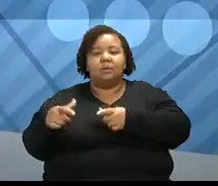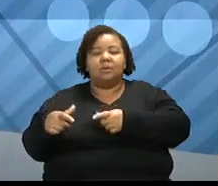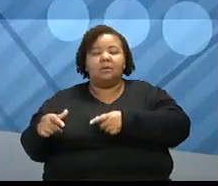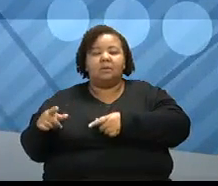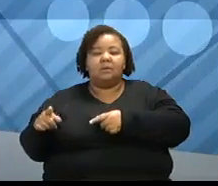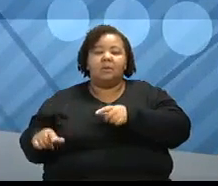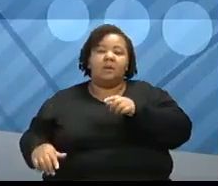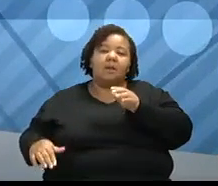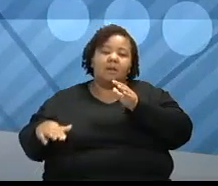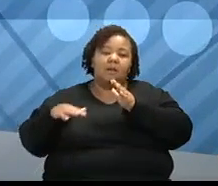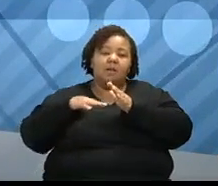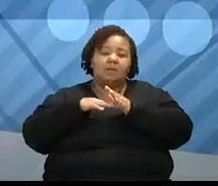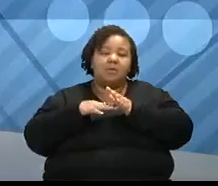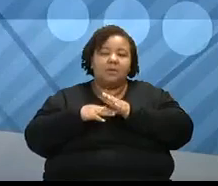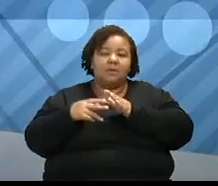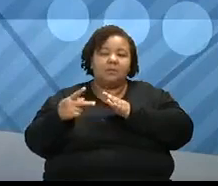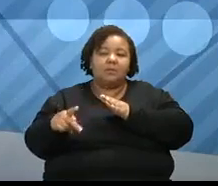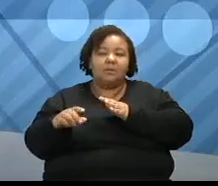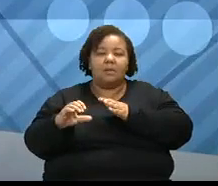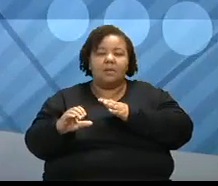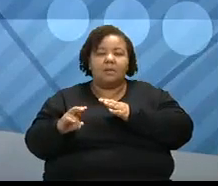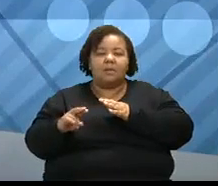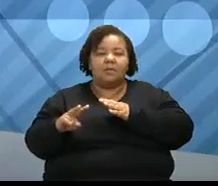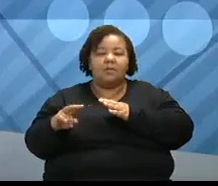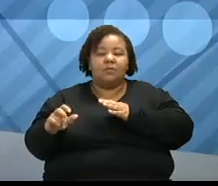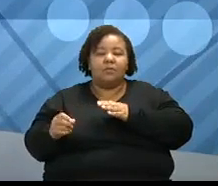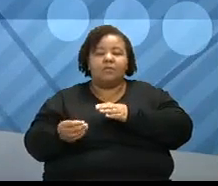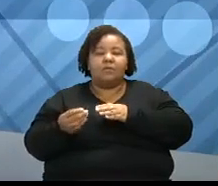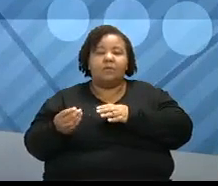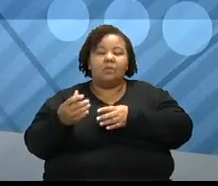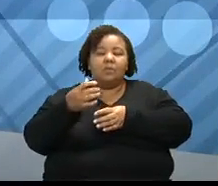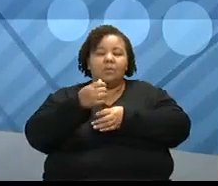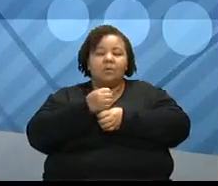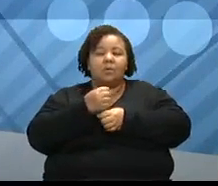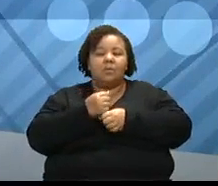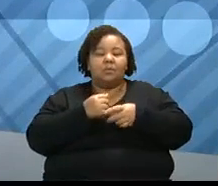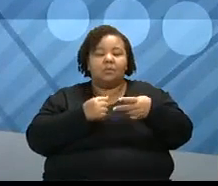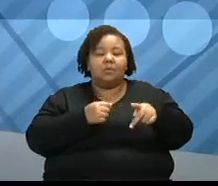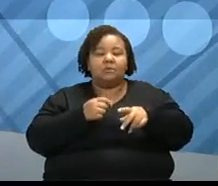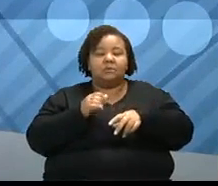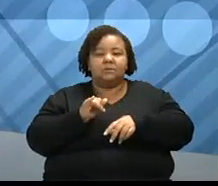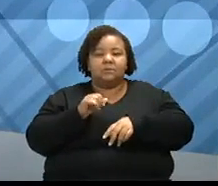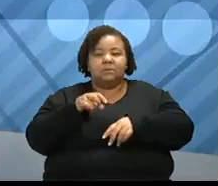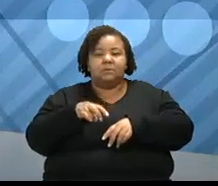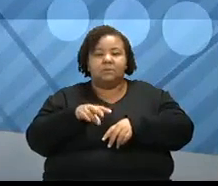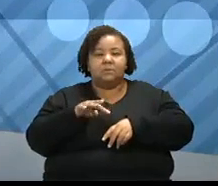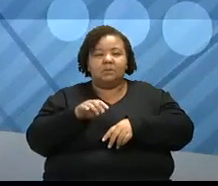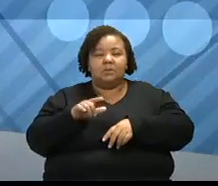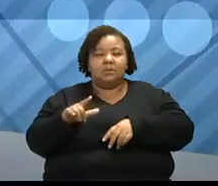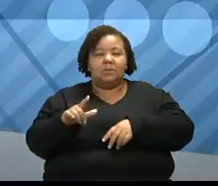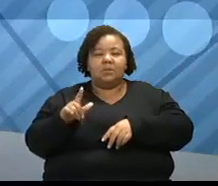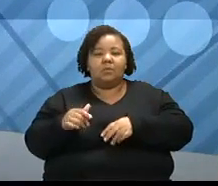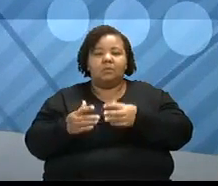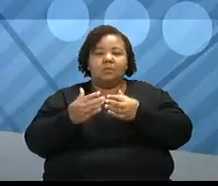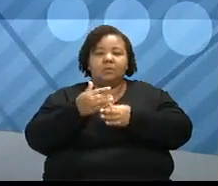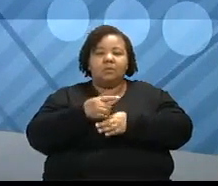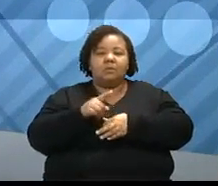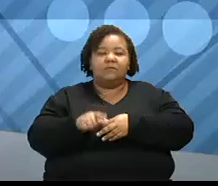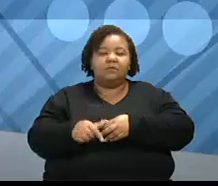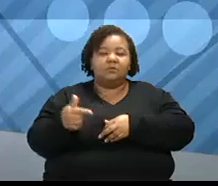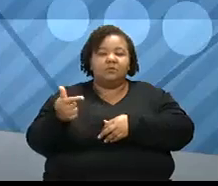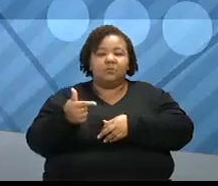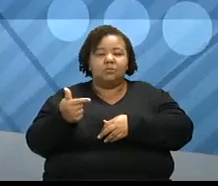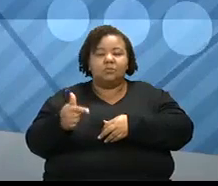é limitada por aquela curva. E como que eu calculo esse tipo de integral? Por meio de uma integral dupla